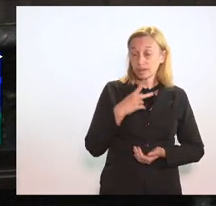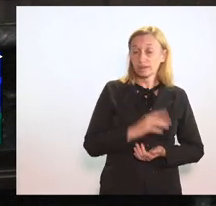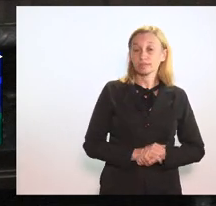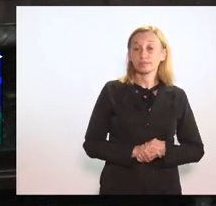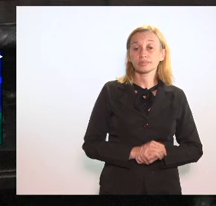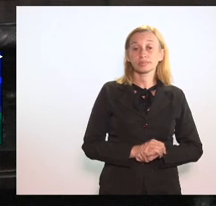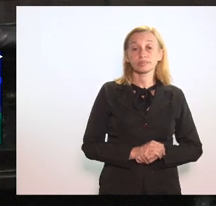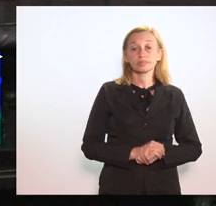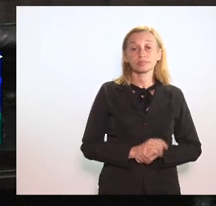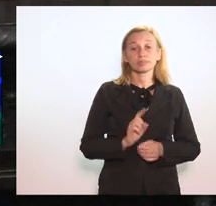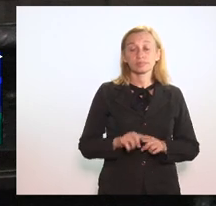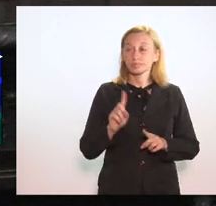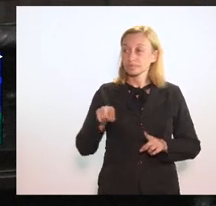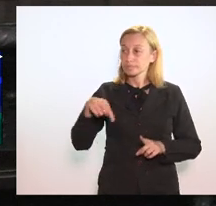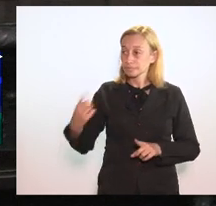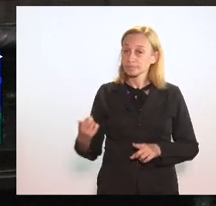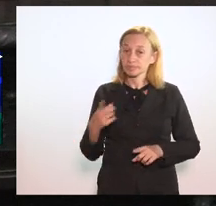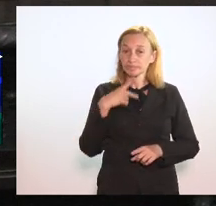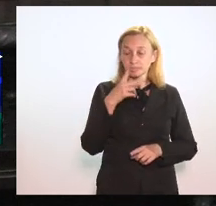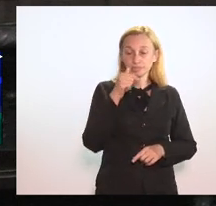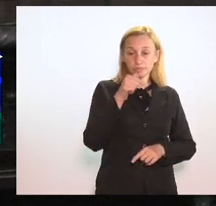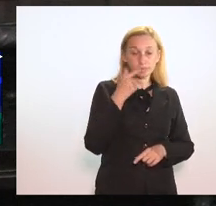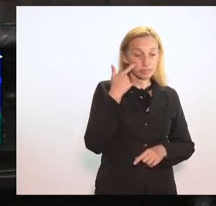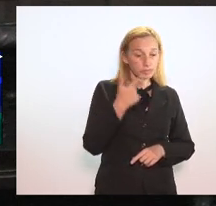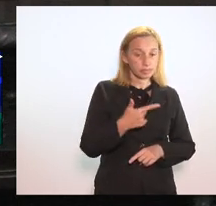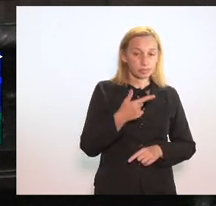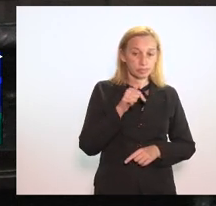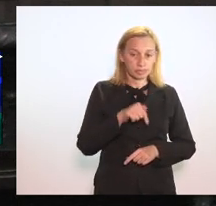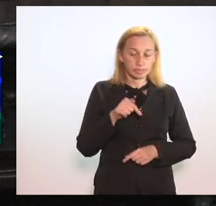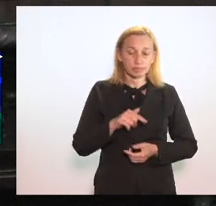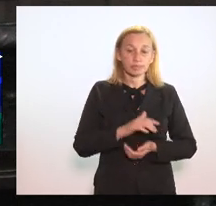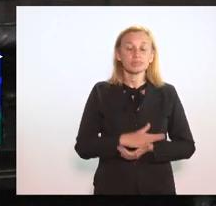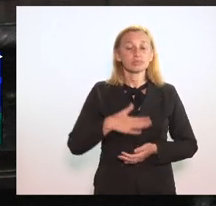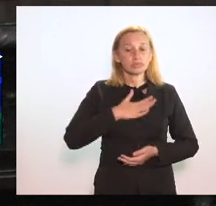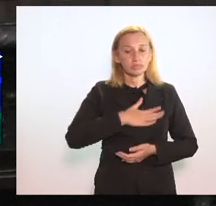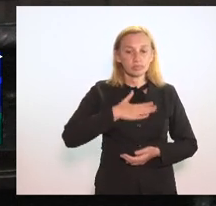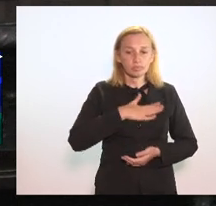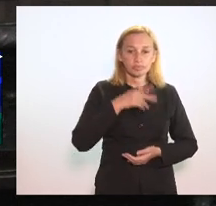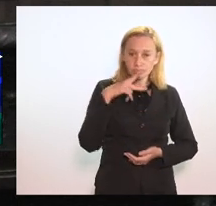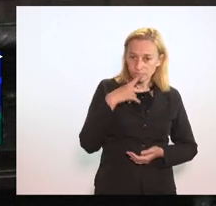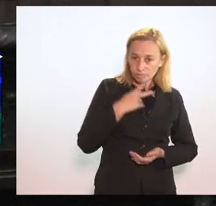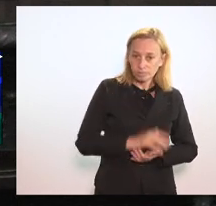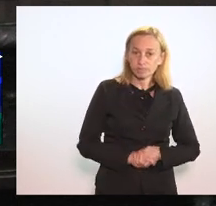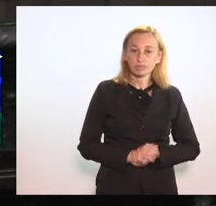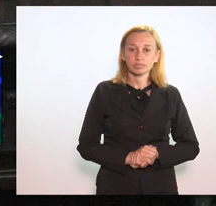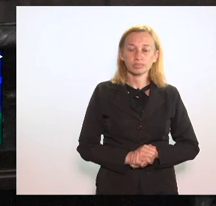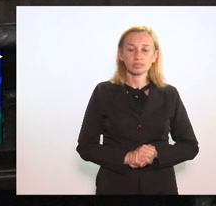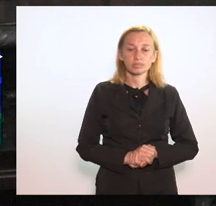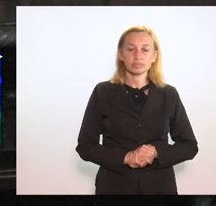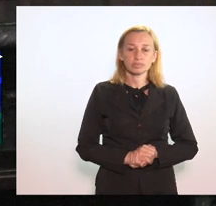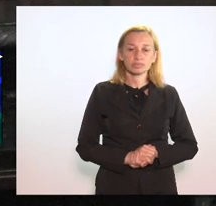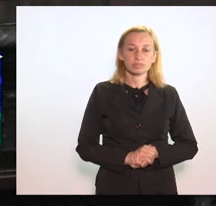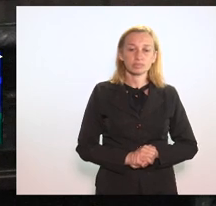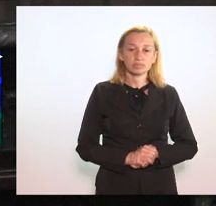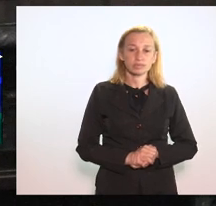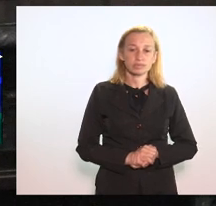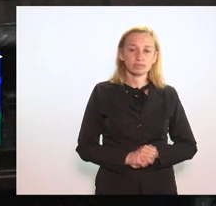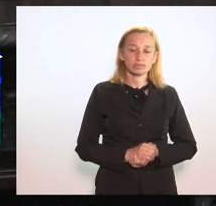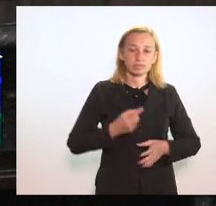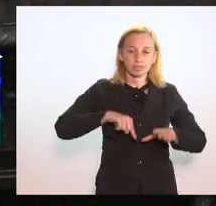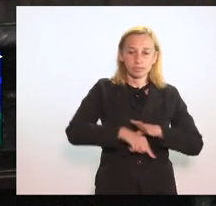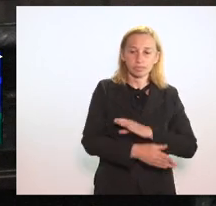assunto diante de tantas outras falas que nós tivemos aqui e quando eu gostaria de destacar se aprofundando um pouco